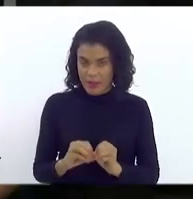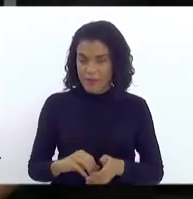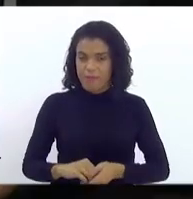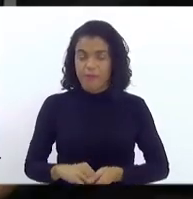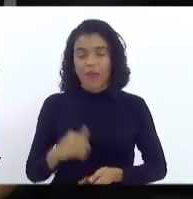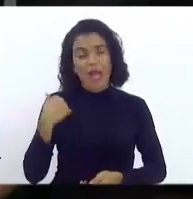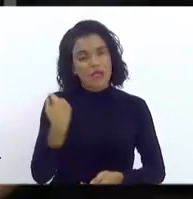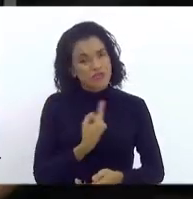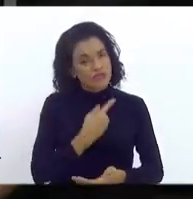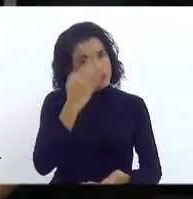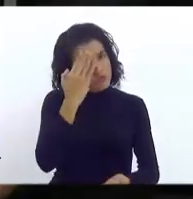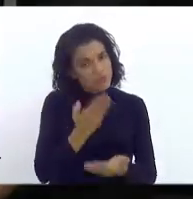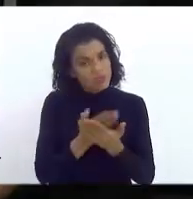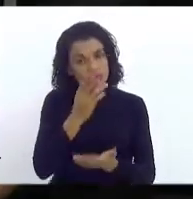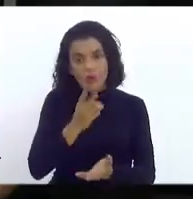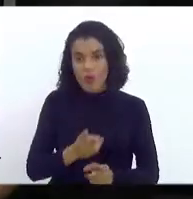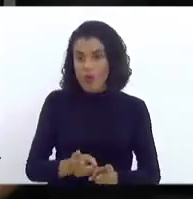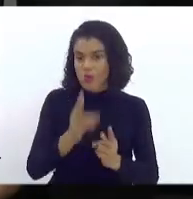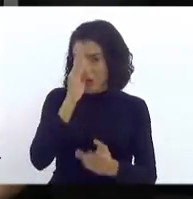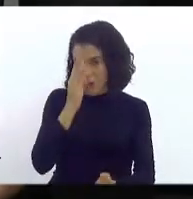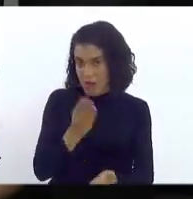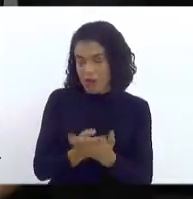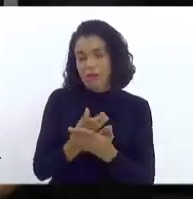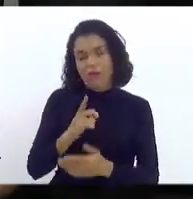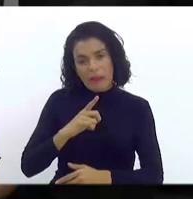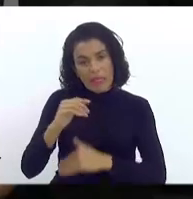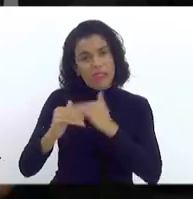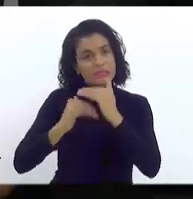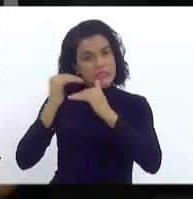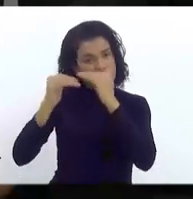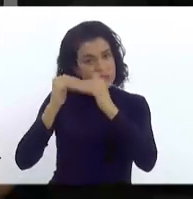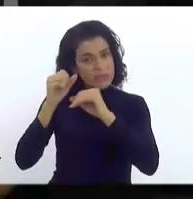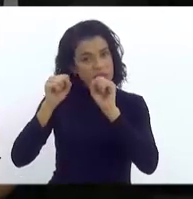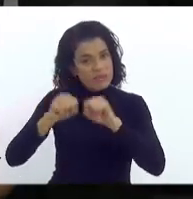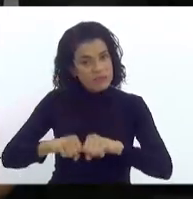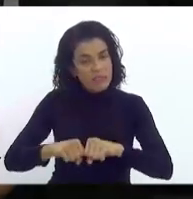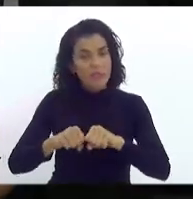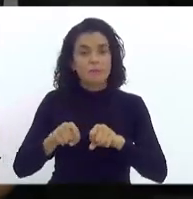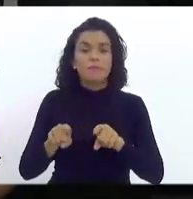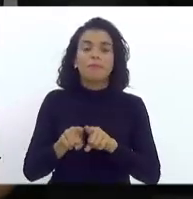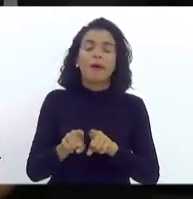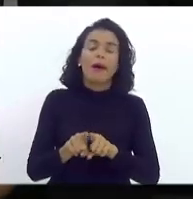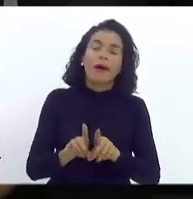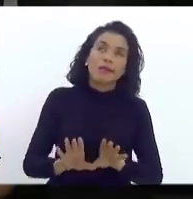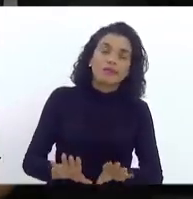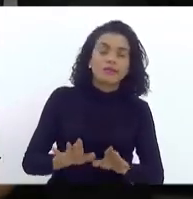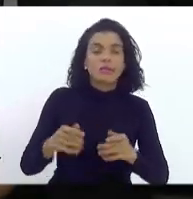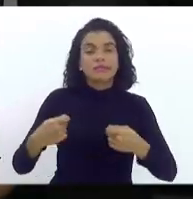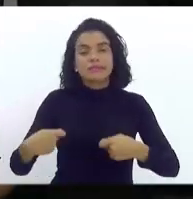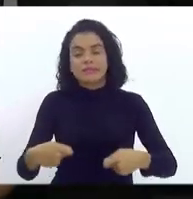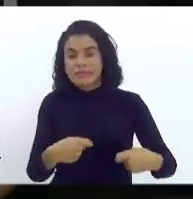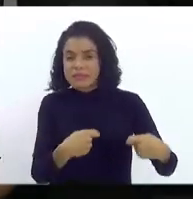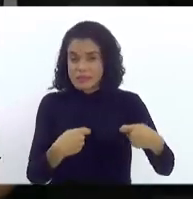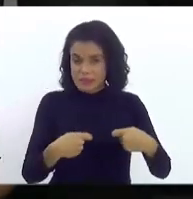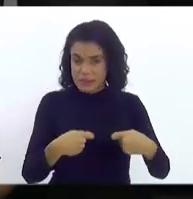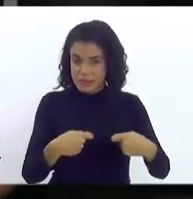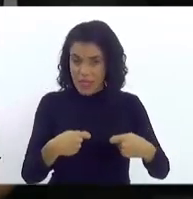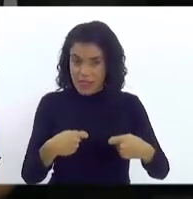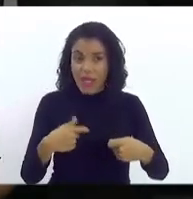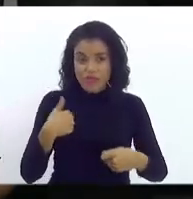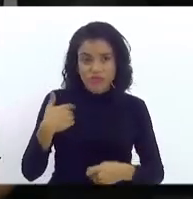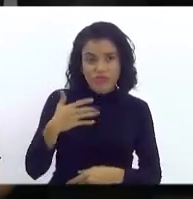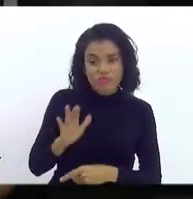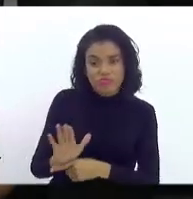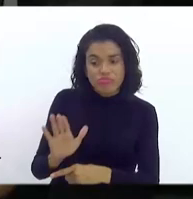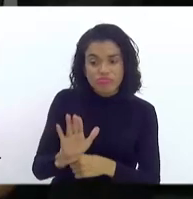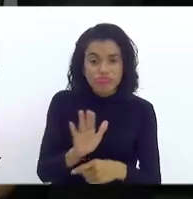gente acredita, continua acreditando, acha que tem os desenvolvimentos e que toda demanda a gente quer atender. A companhia ela